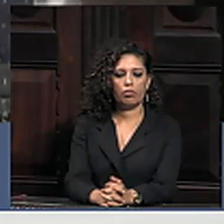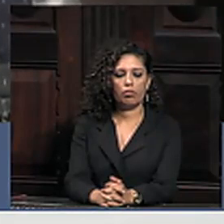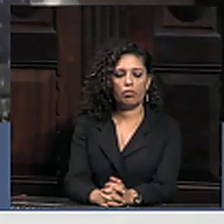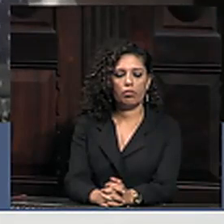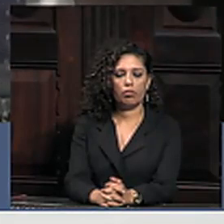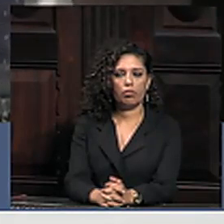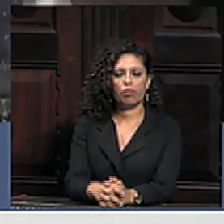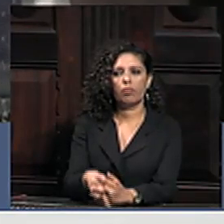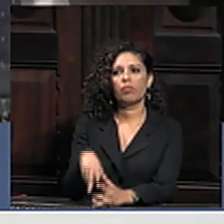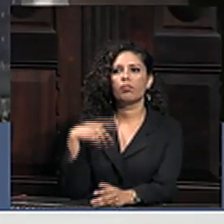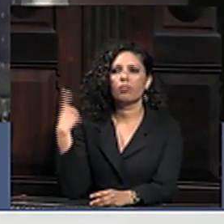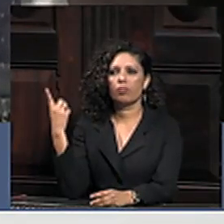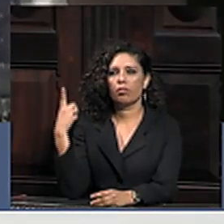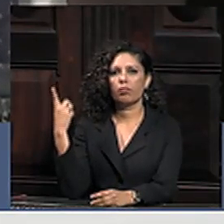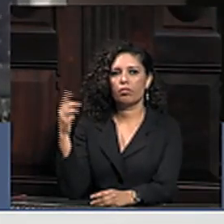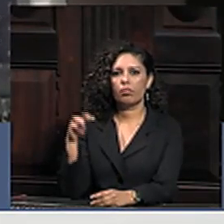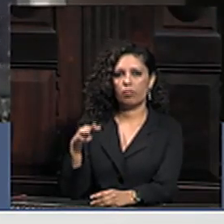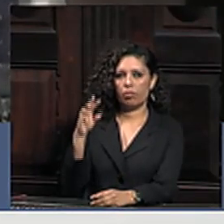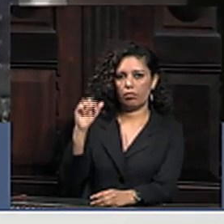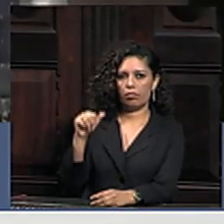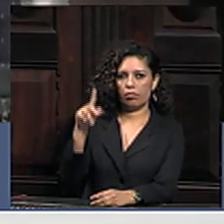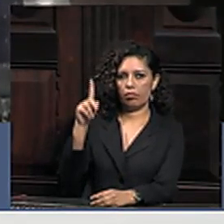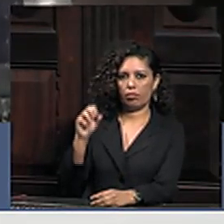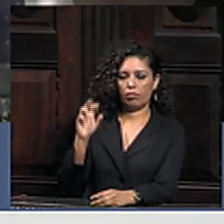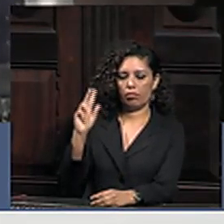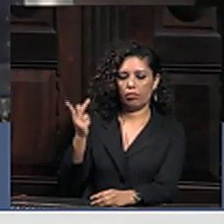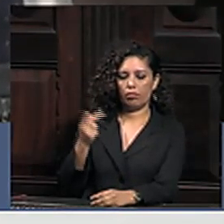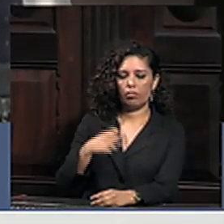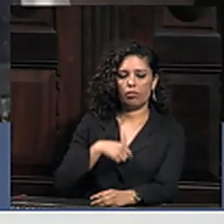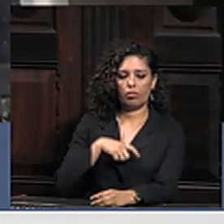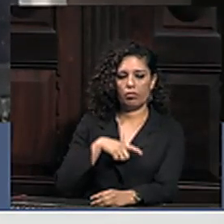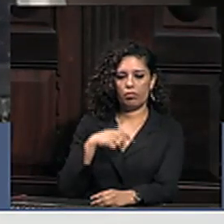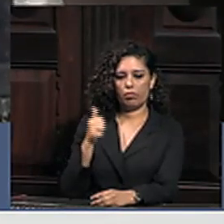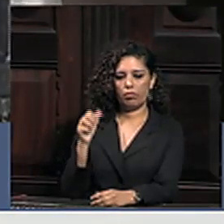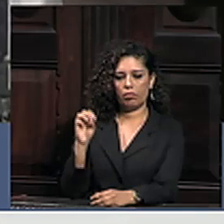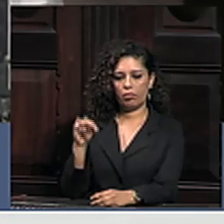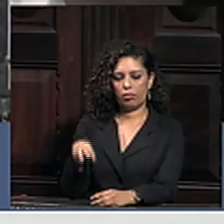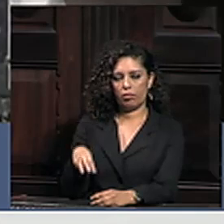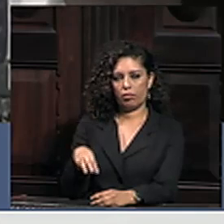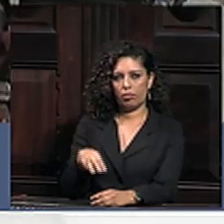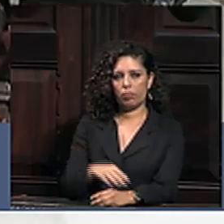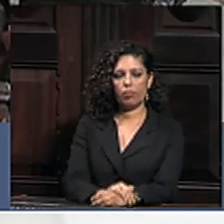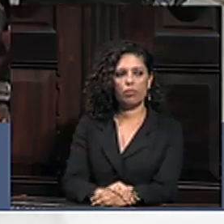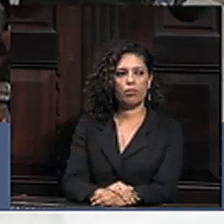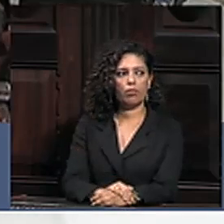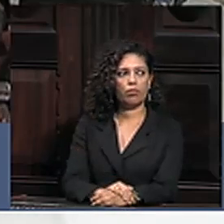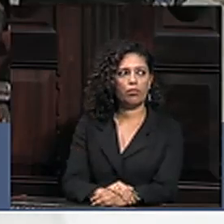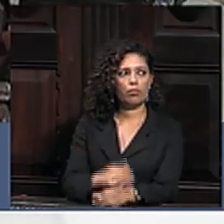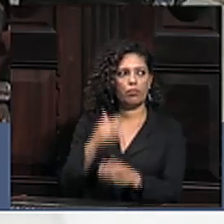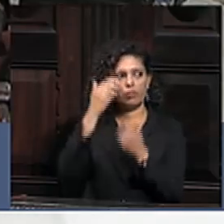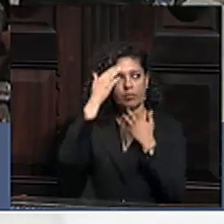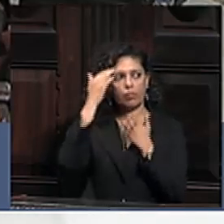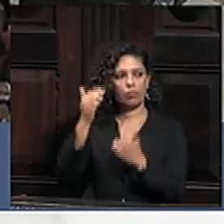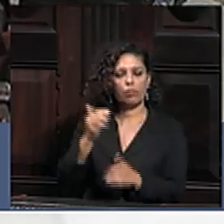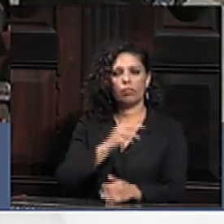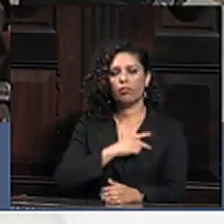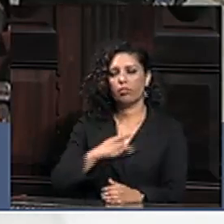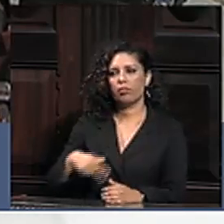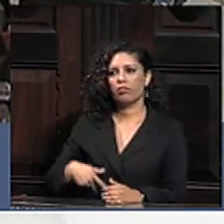Próximo orador inscrito é o deputado Valdec Carneiro. O senhor dispõe de 10 minutos regimentais. Obrigado,